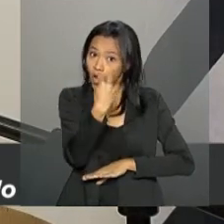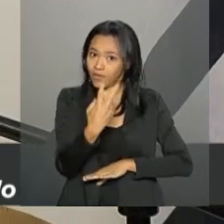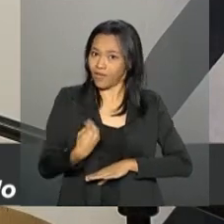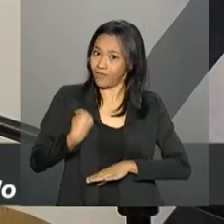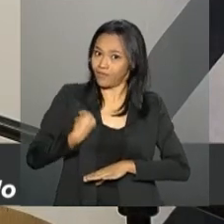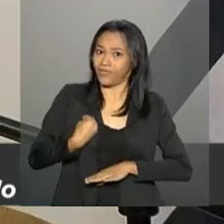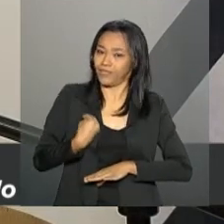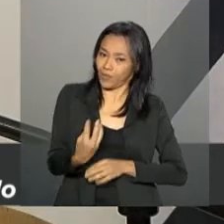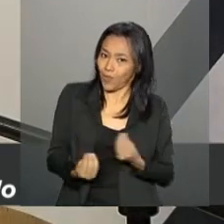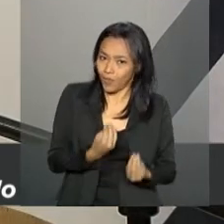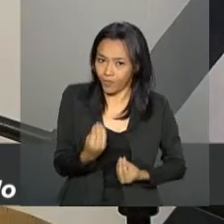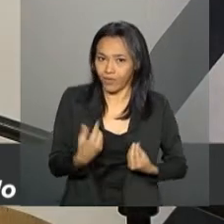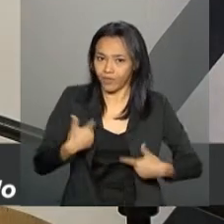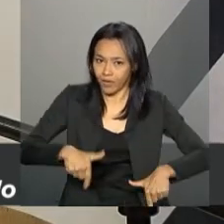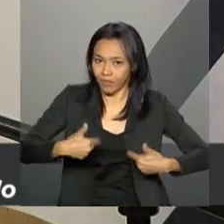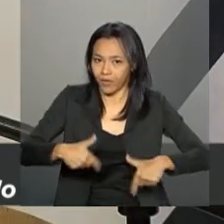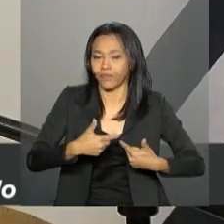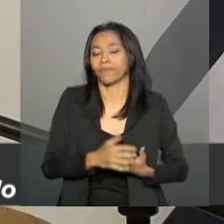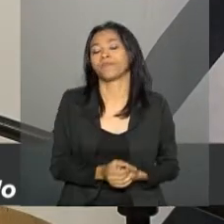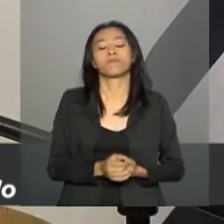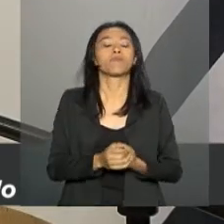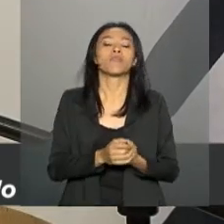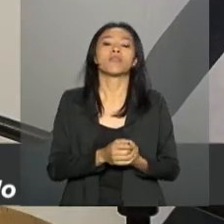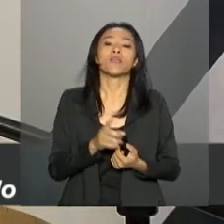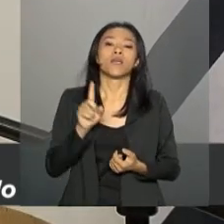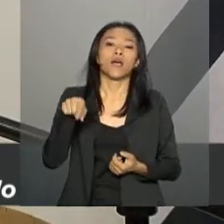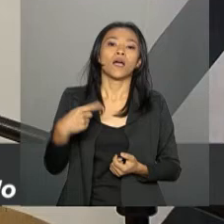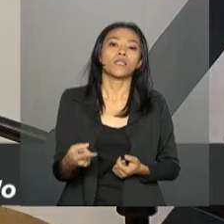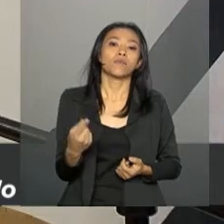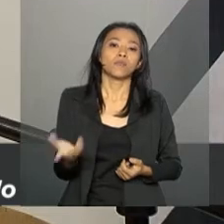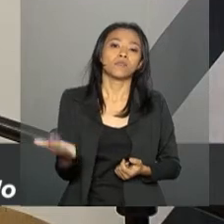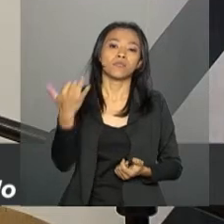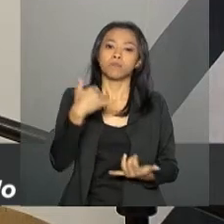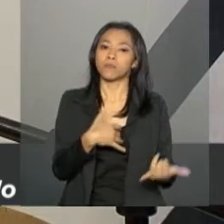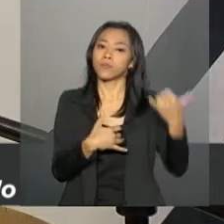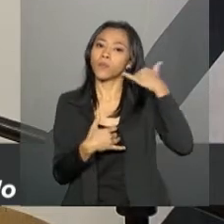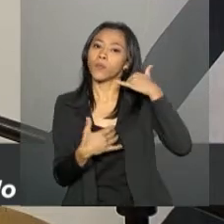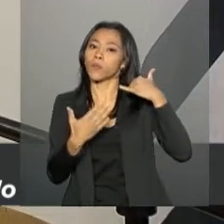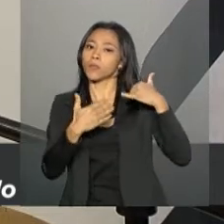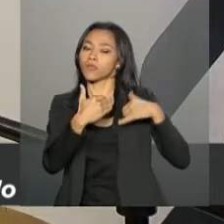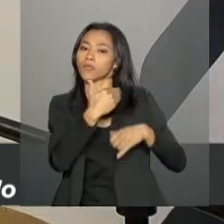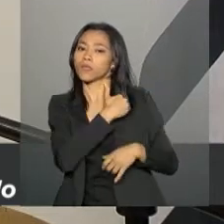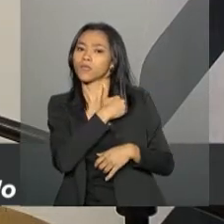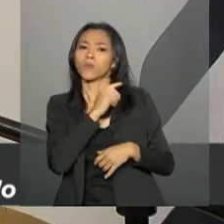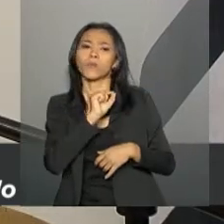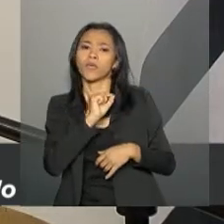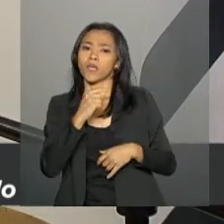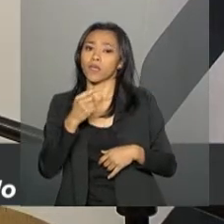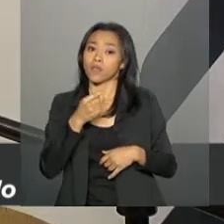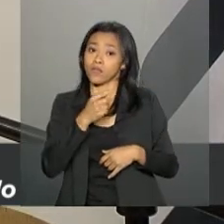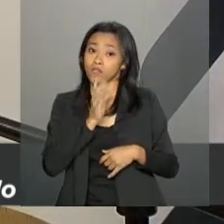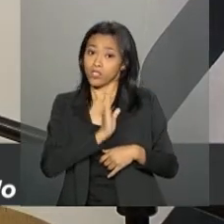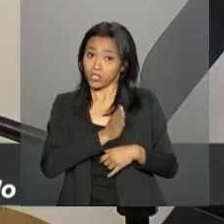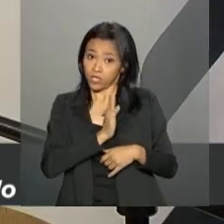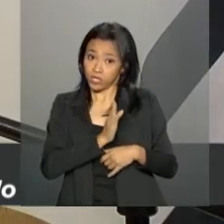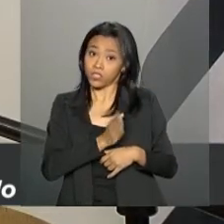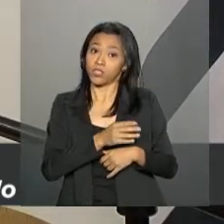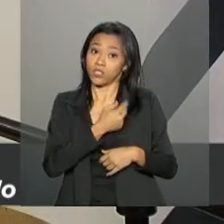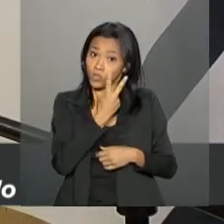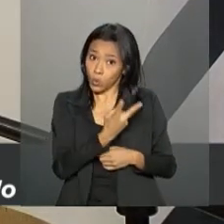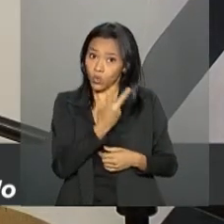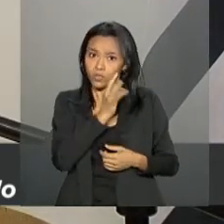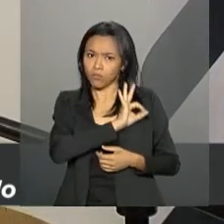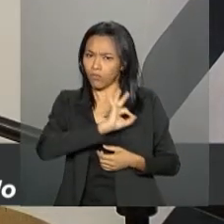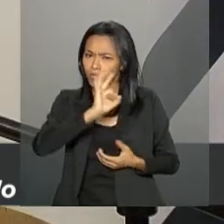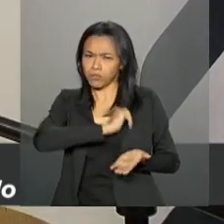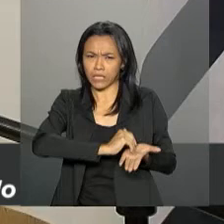esse episódio. Me telefonou e disse, olha, o Temer, você já tinha passado dois ilustríssimos